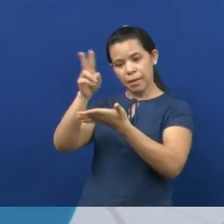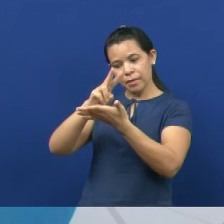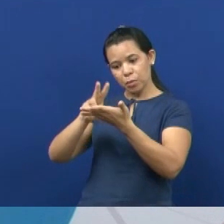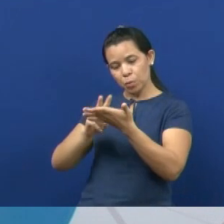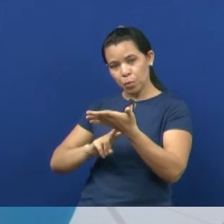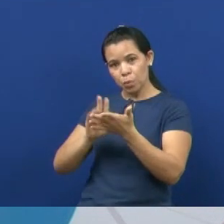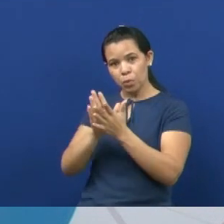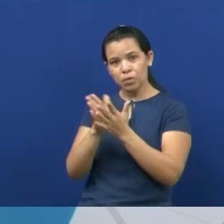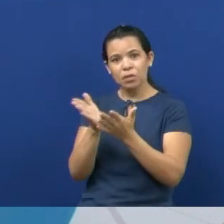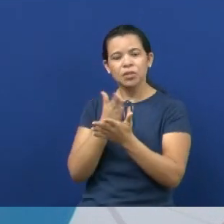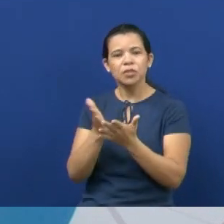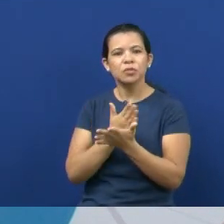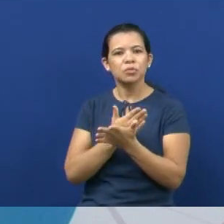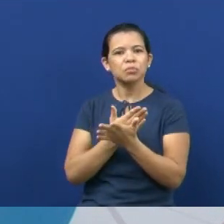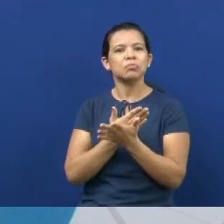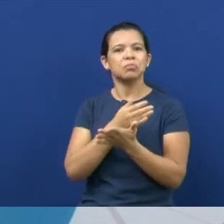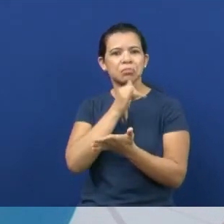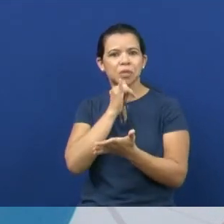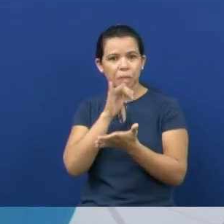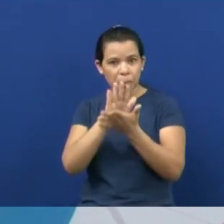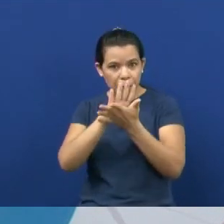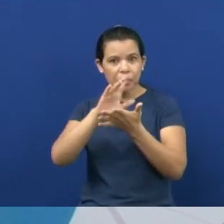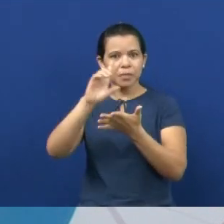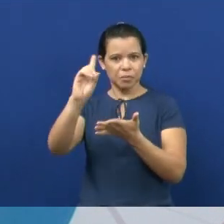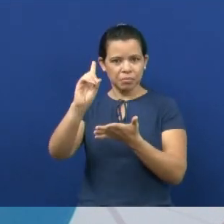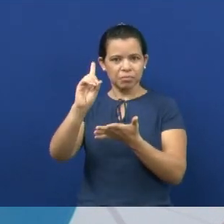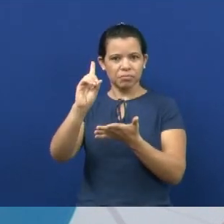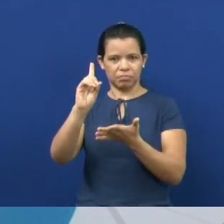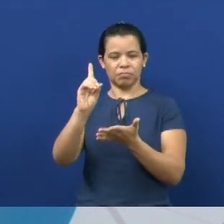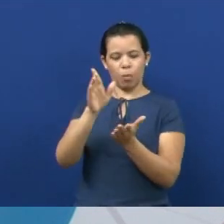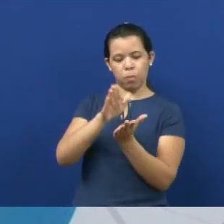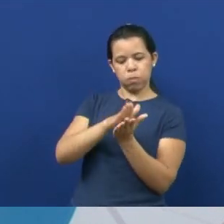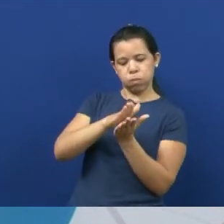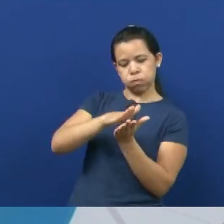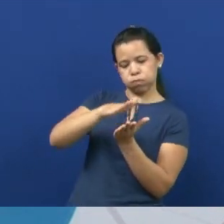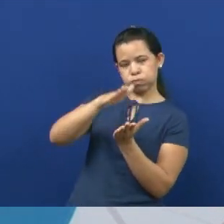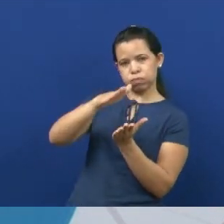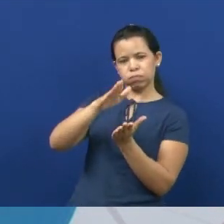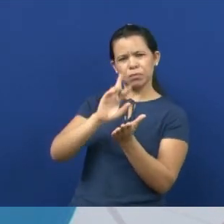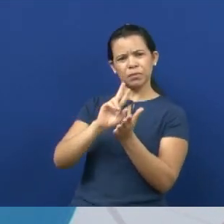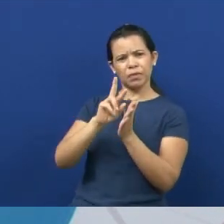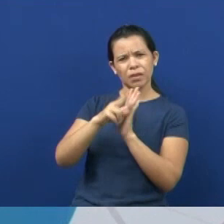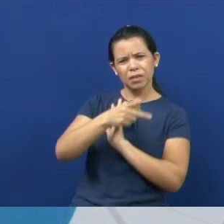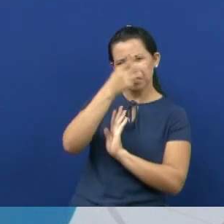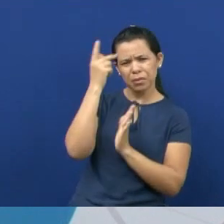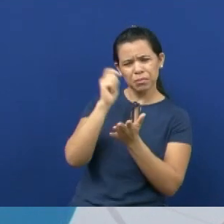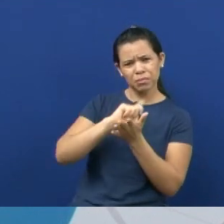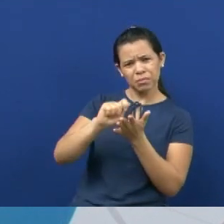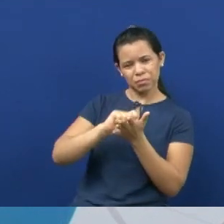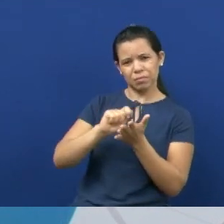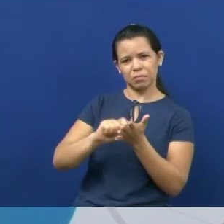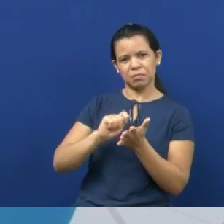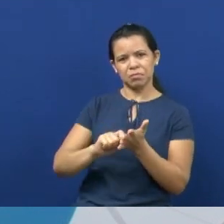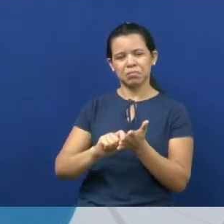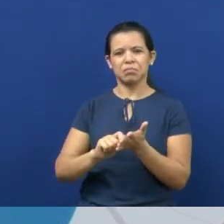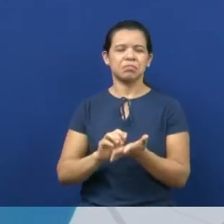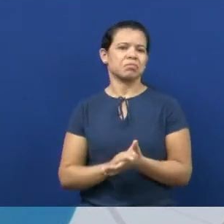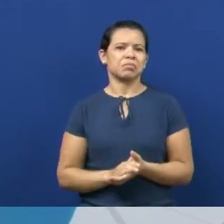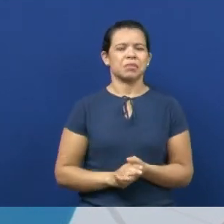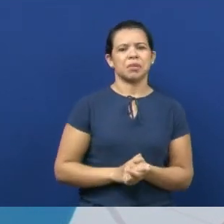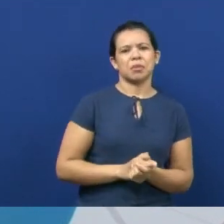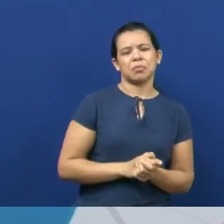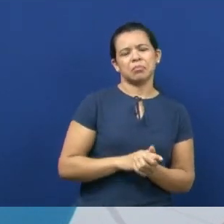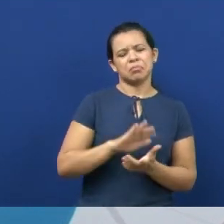um compêndio de vários autores. A Bíblia foi feita no período de 1.600 anos, por mais de 40